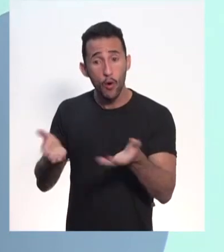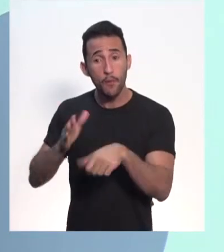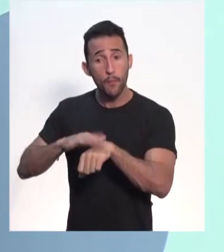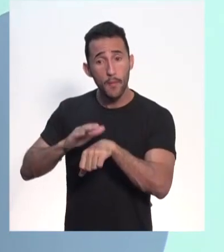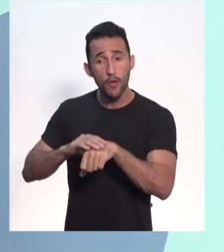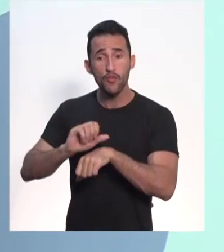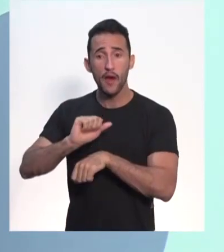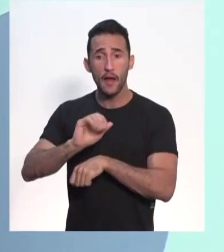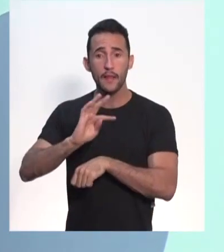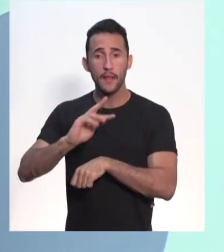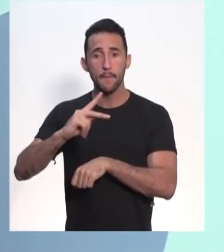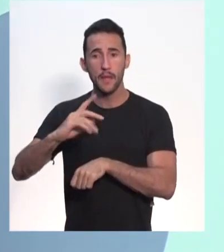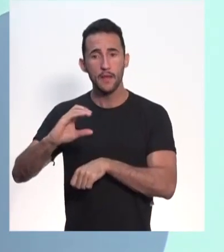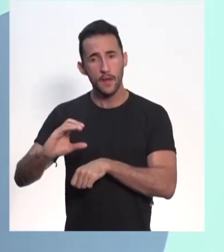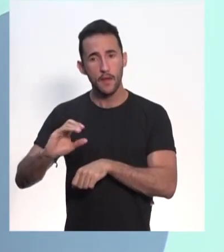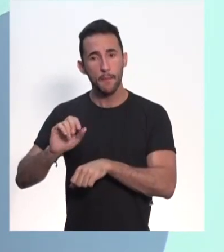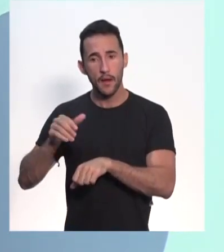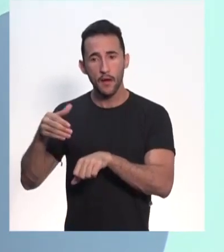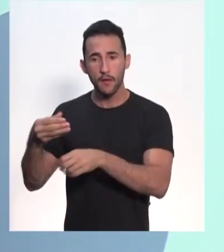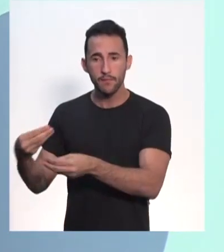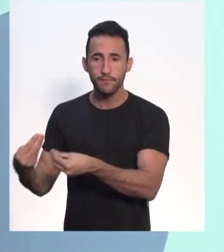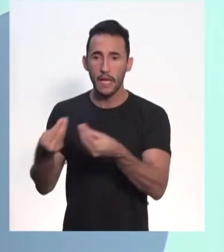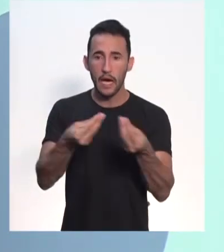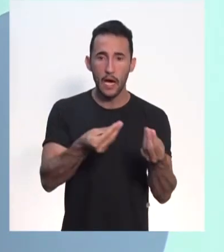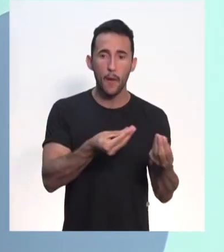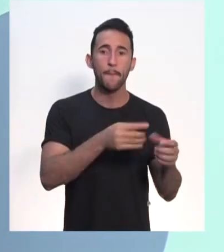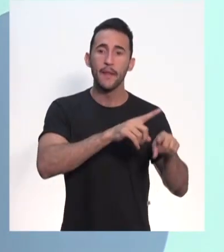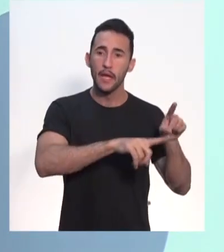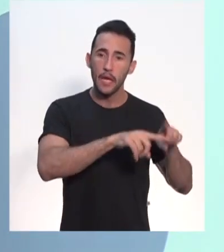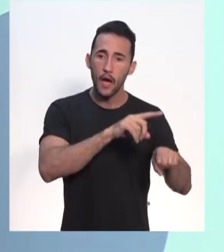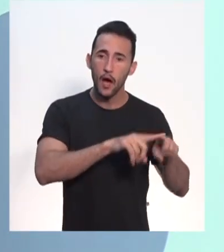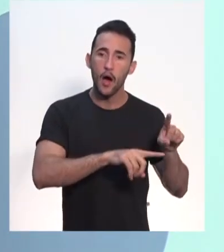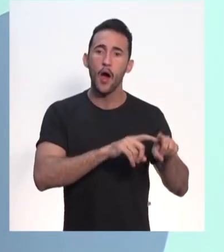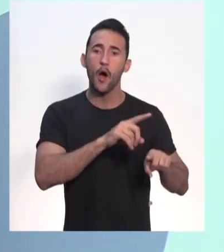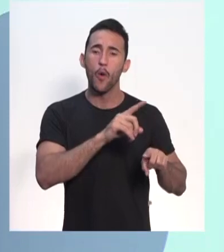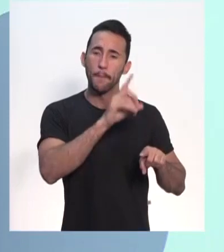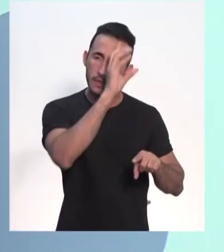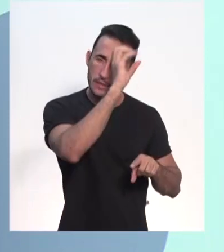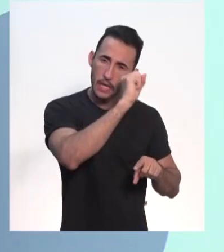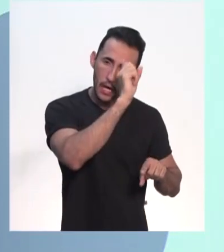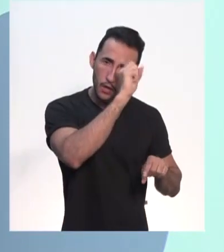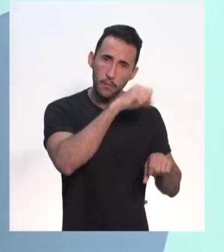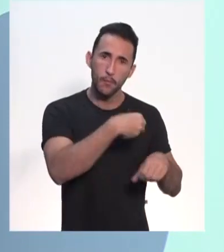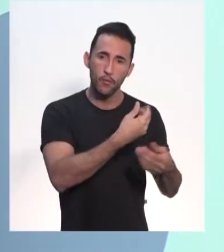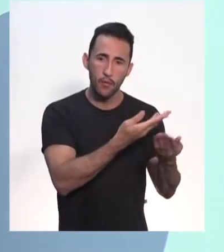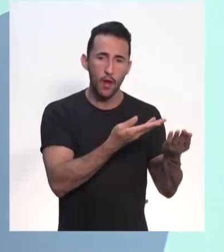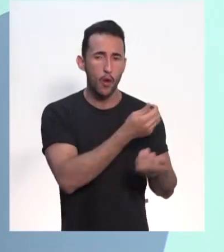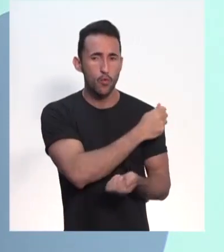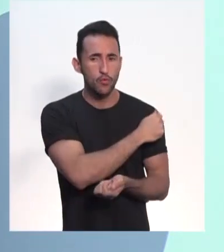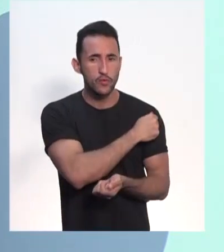tanto para os alunos que têm acesso à tecnologia, quanto para os alunos que não têm nenhum acesso. E é importante articular